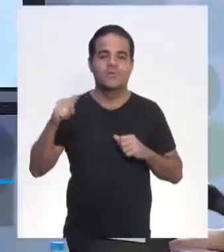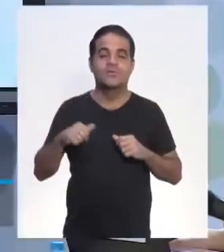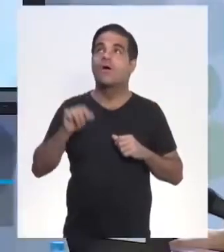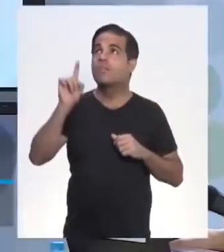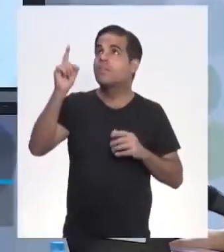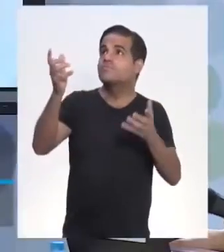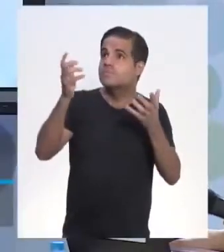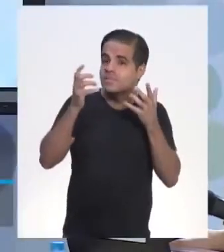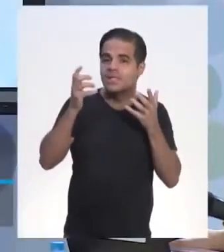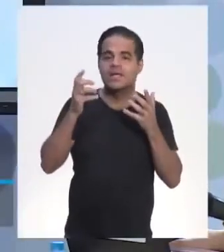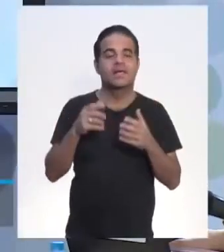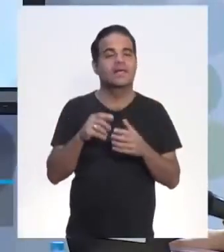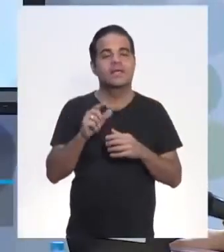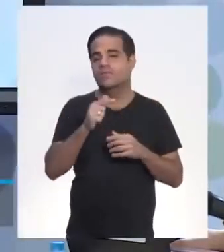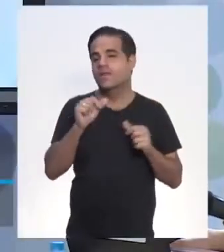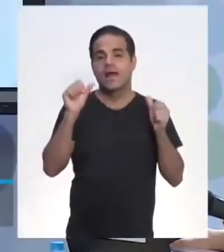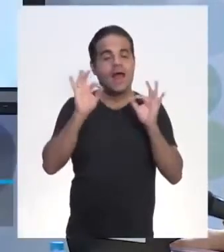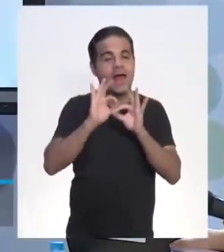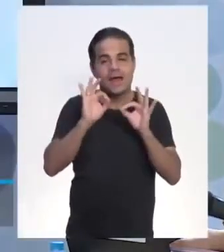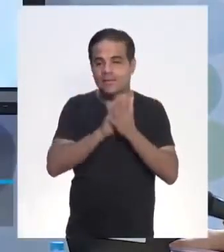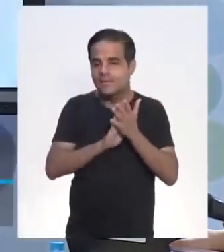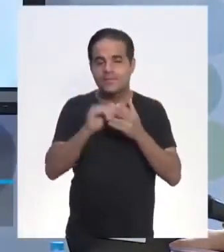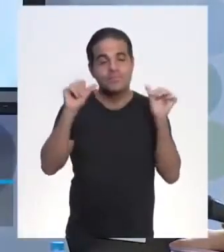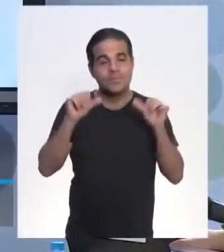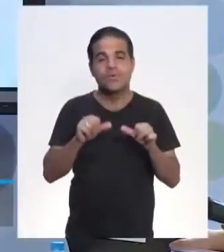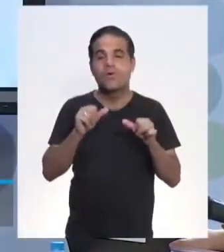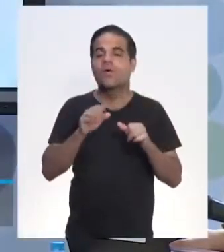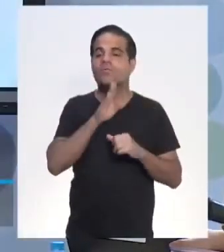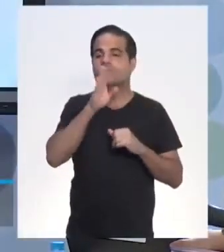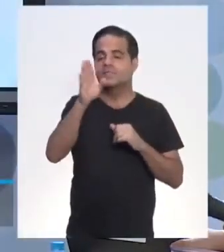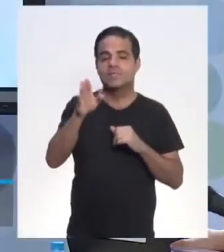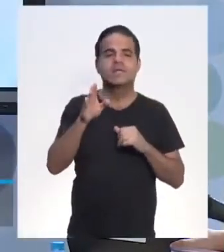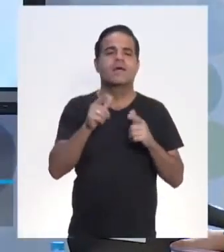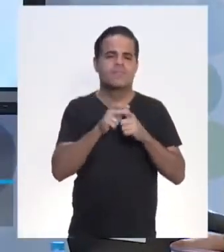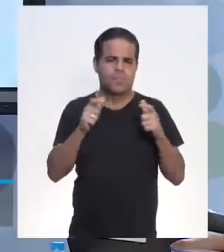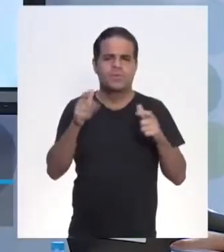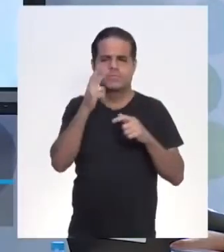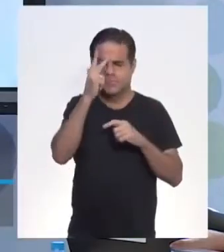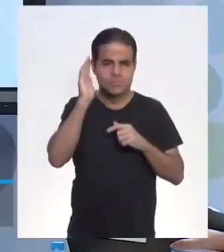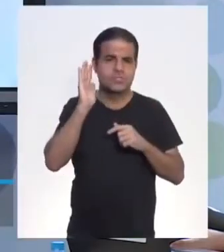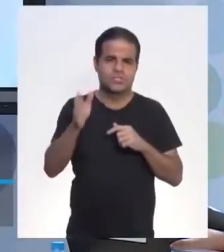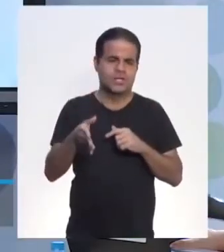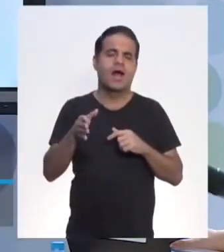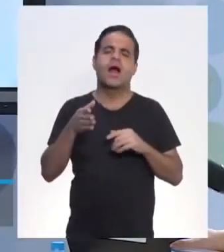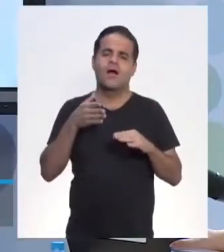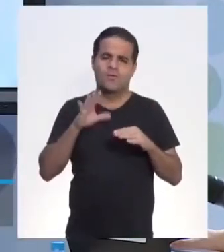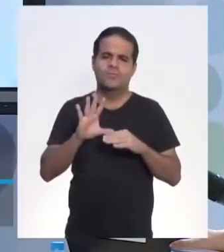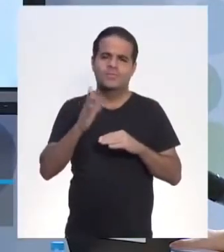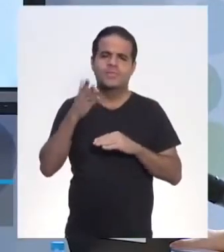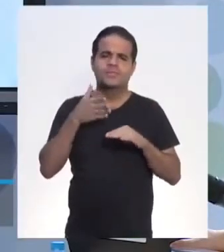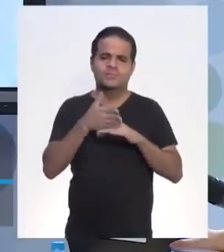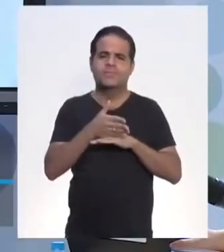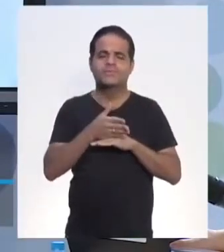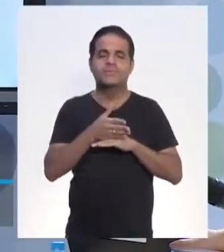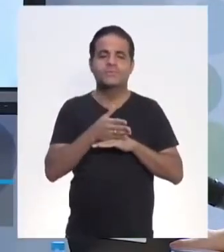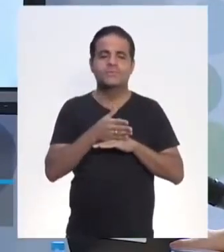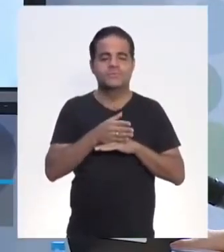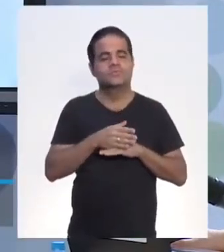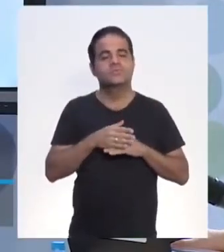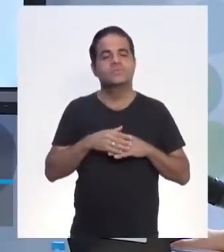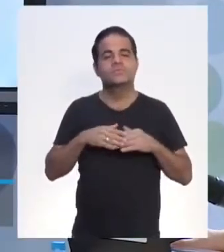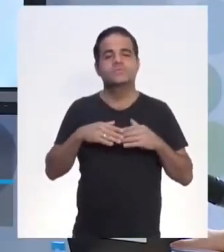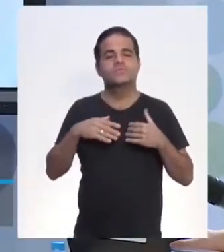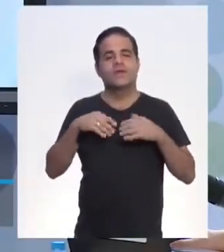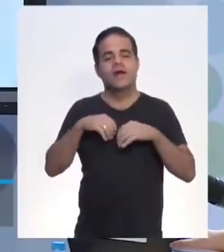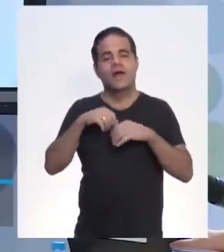porque não tem nada pior do que em algum lugar ao maioria das pessoas já passou por isso né dá